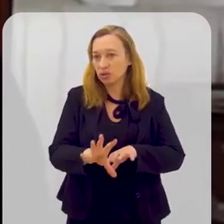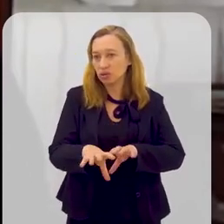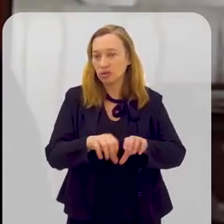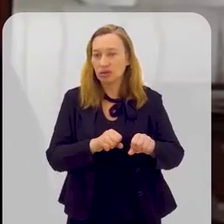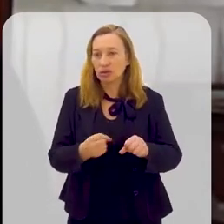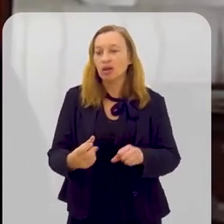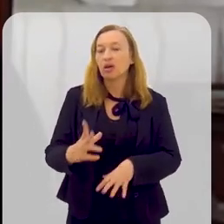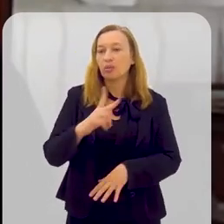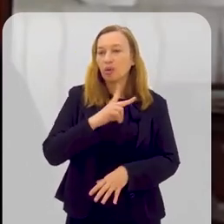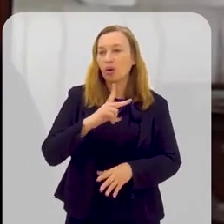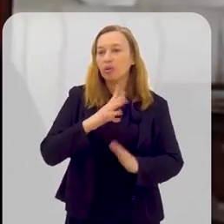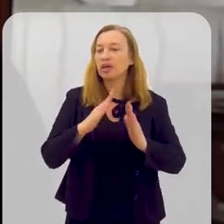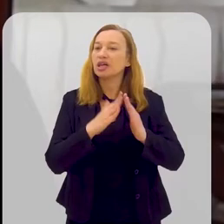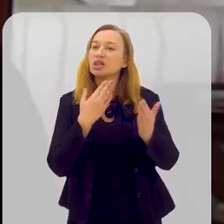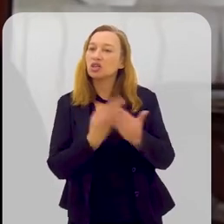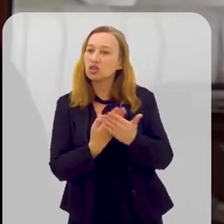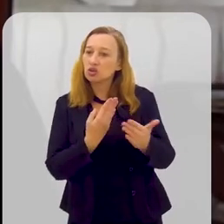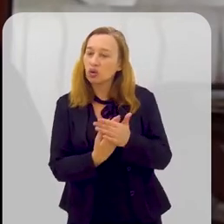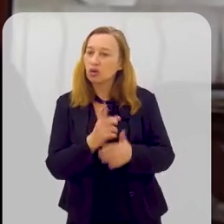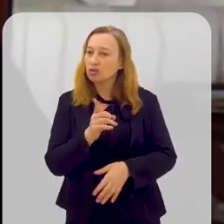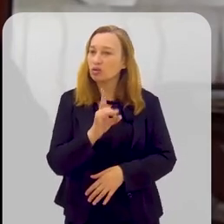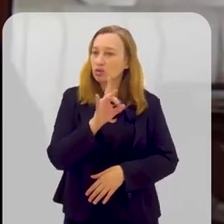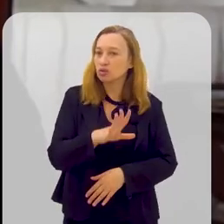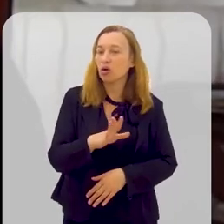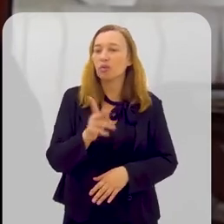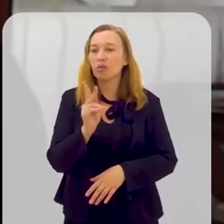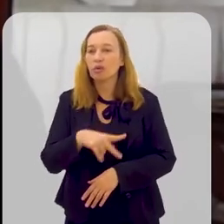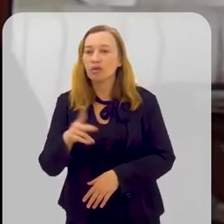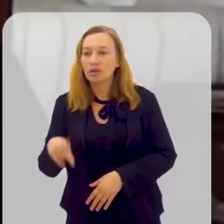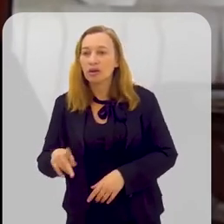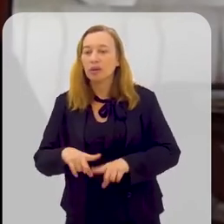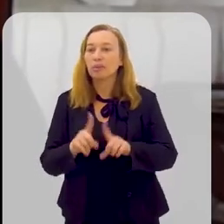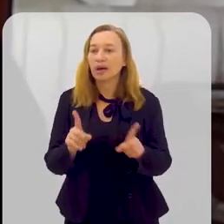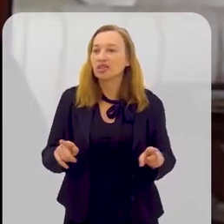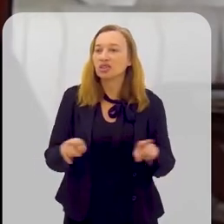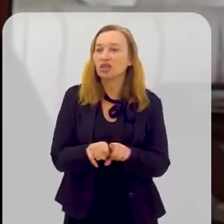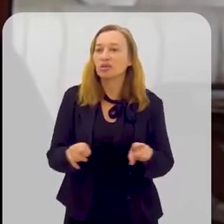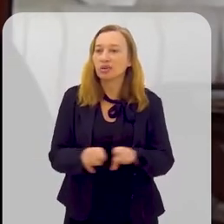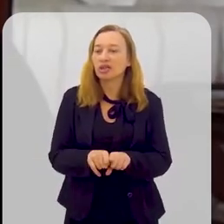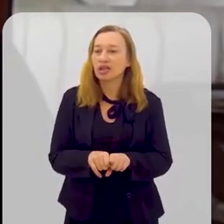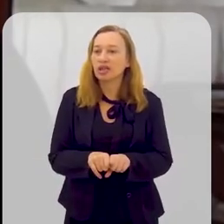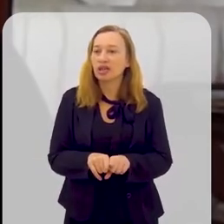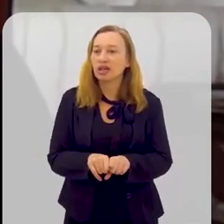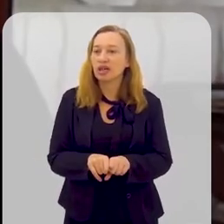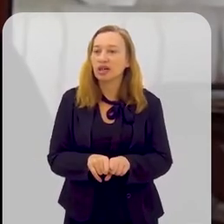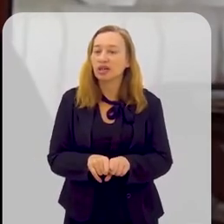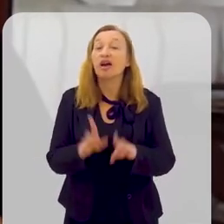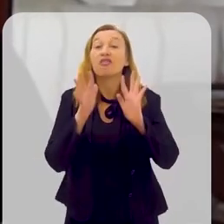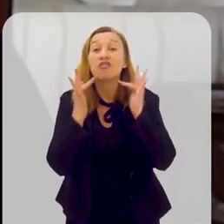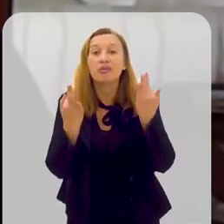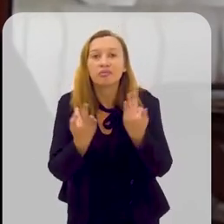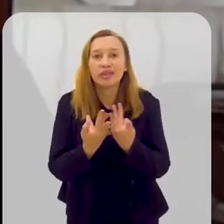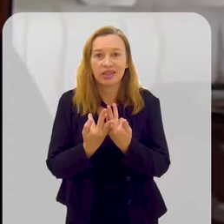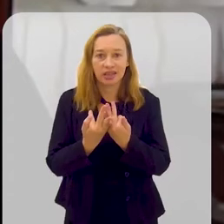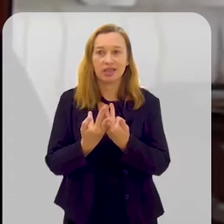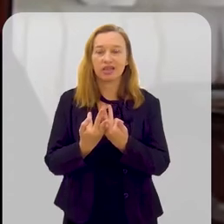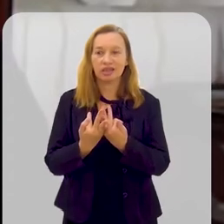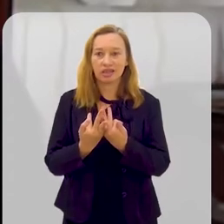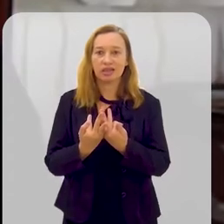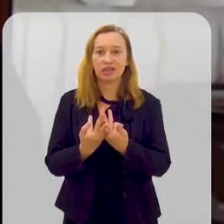foram dados dentro das próprias escolas não apenas para os professores mas para as